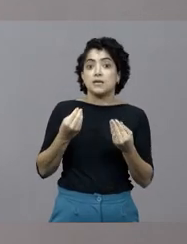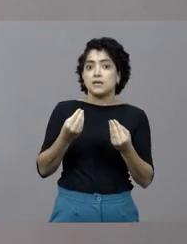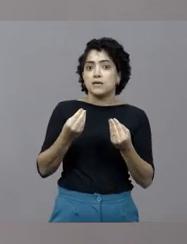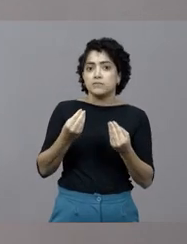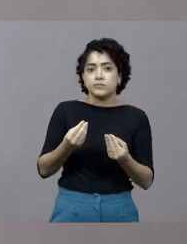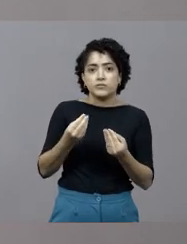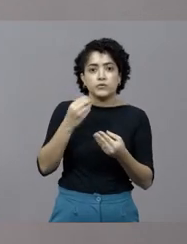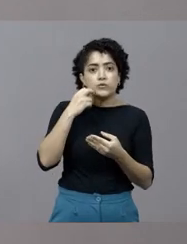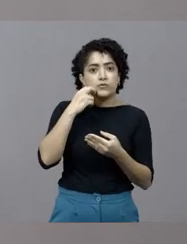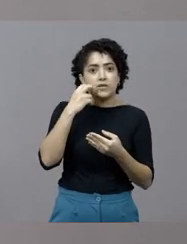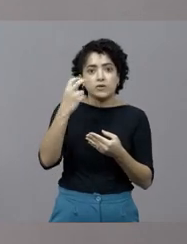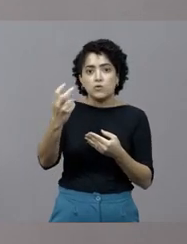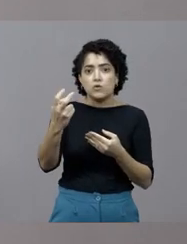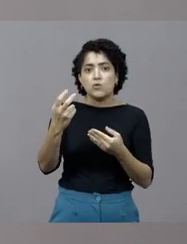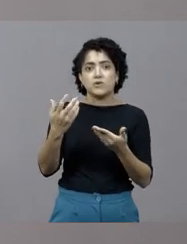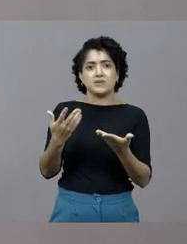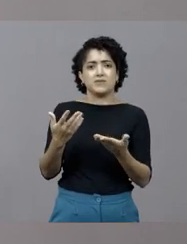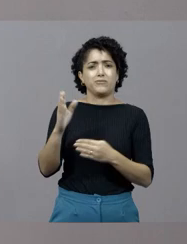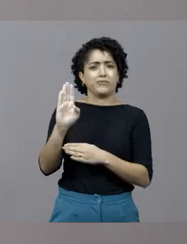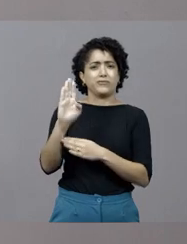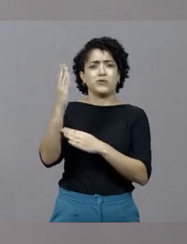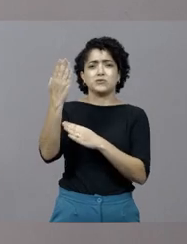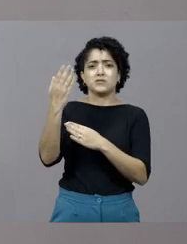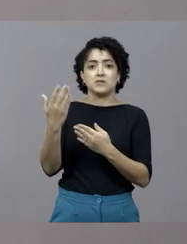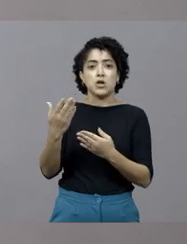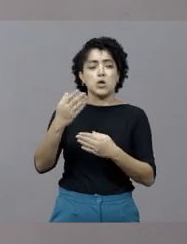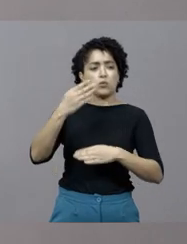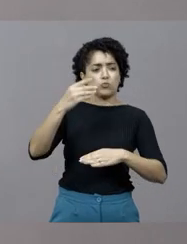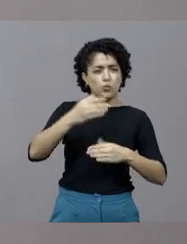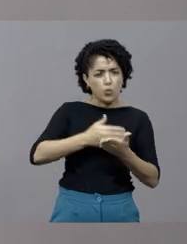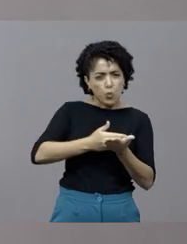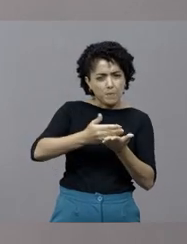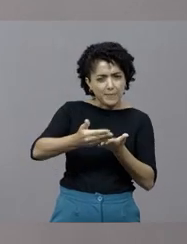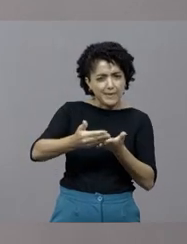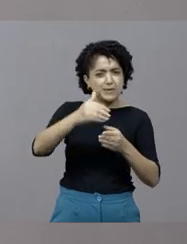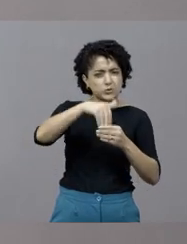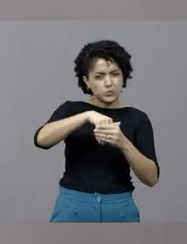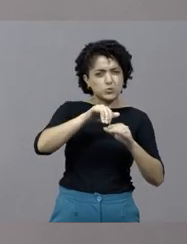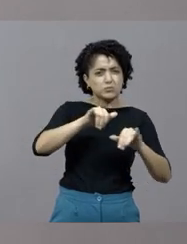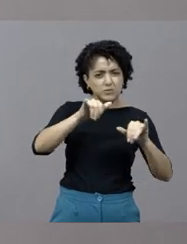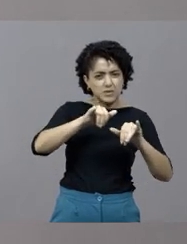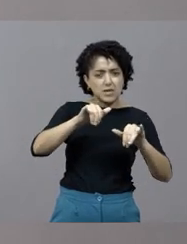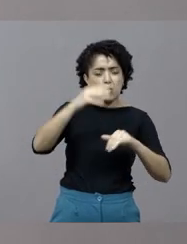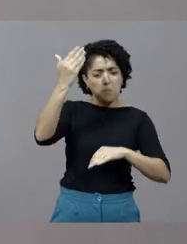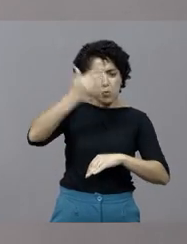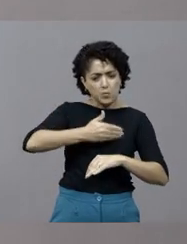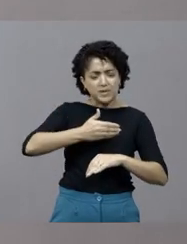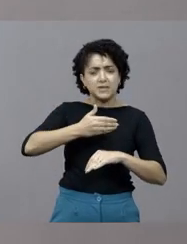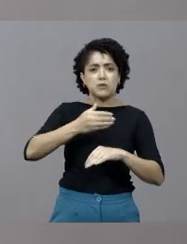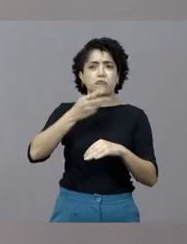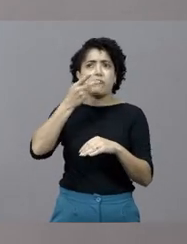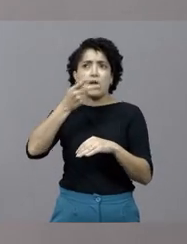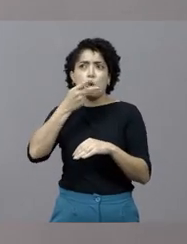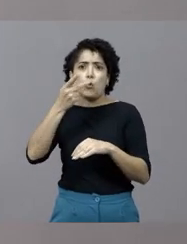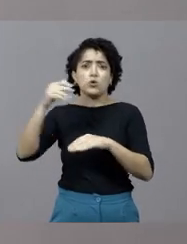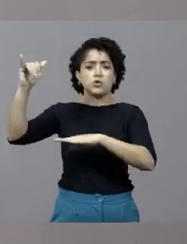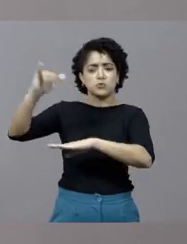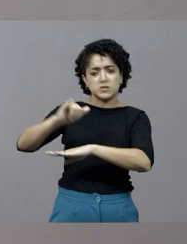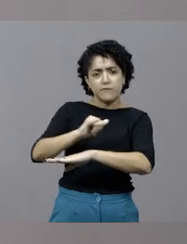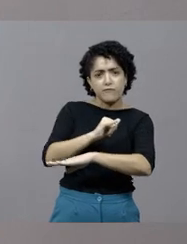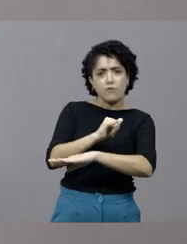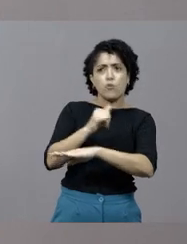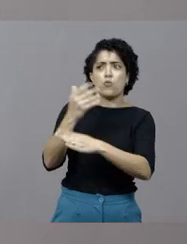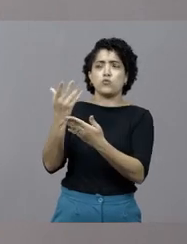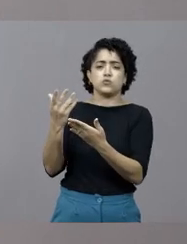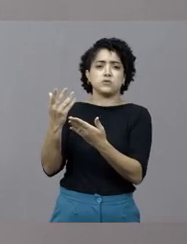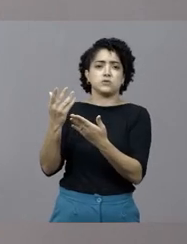hipocrisia em relação ao começo do mandato, quando prometeu que iria usar apenas voos comerciais. Eu admito, eu sou novo na